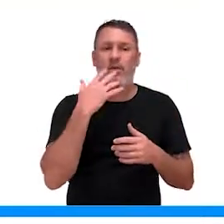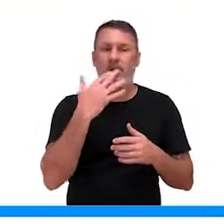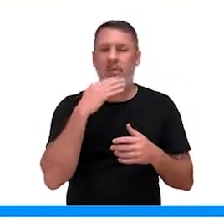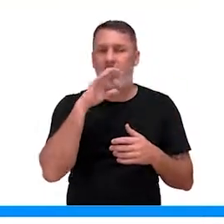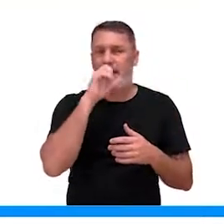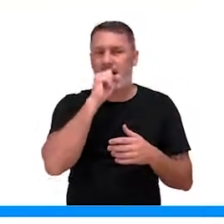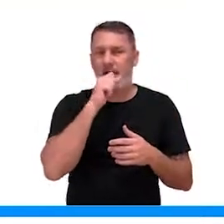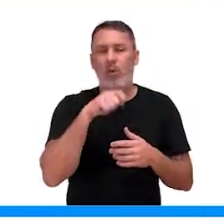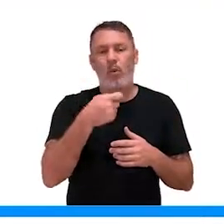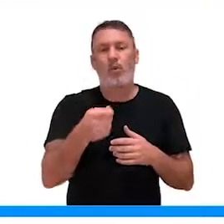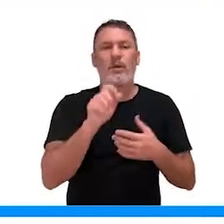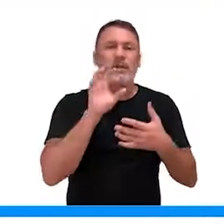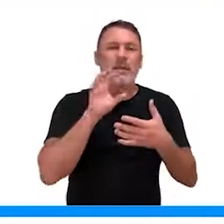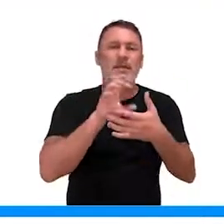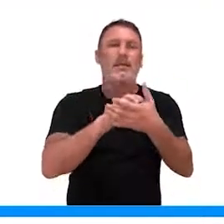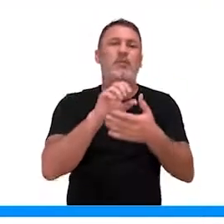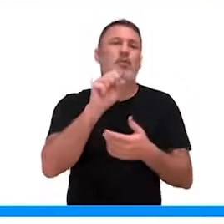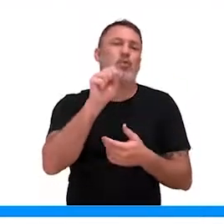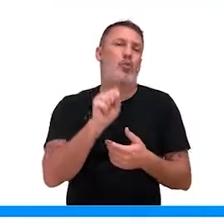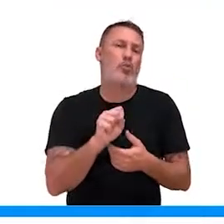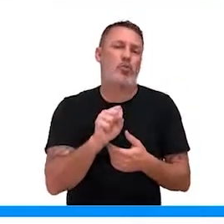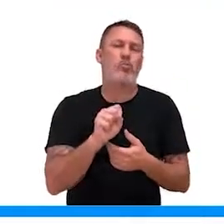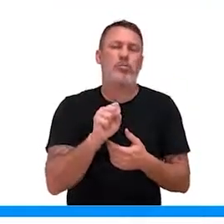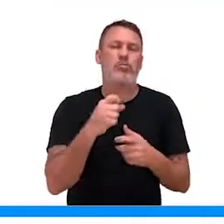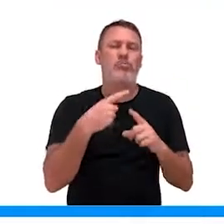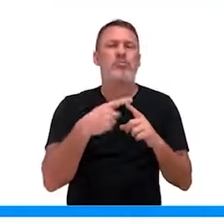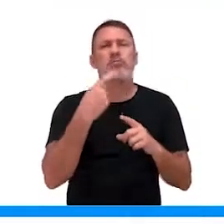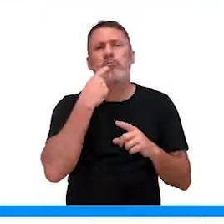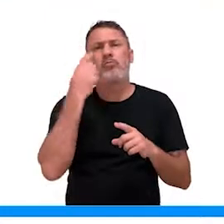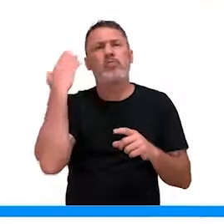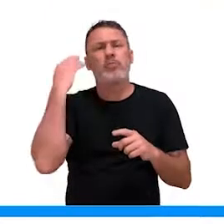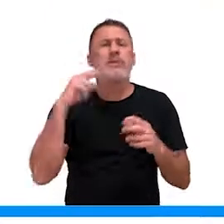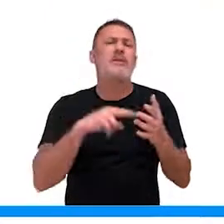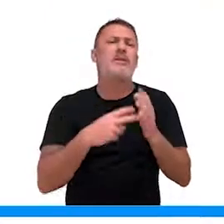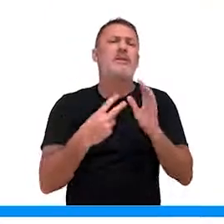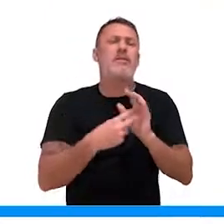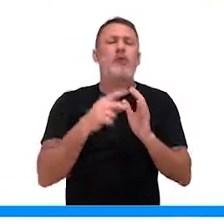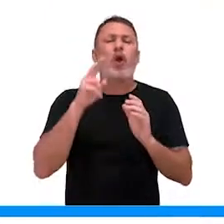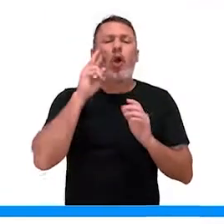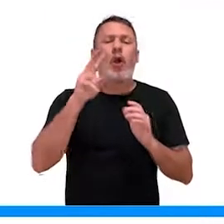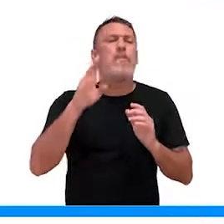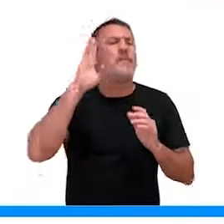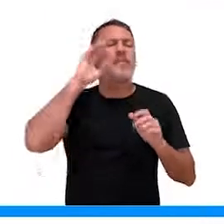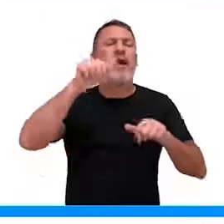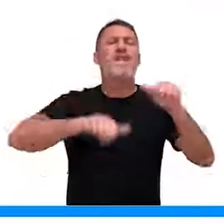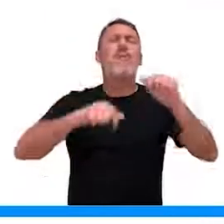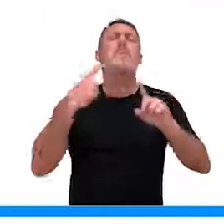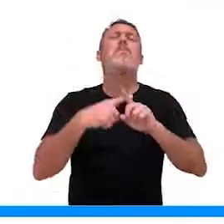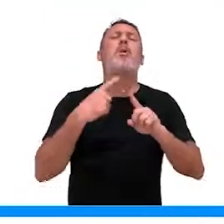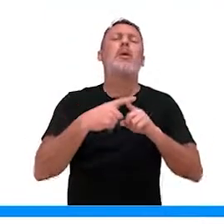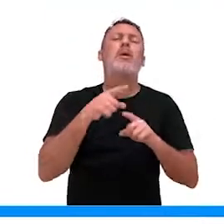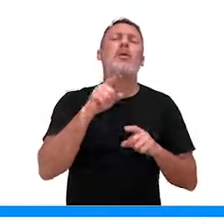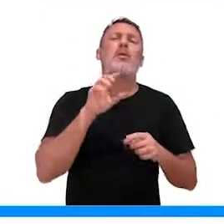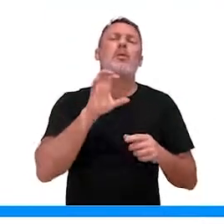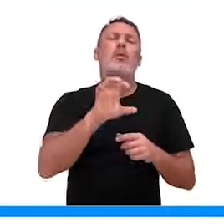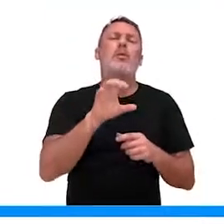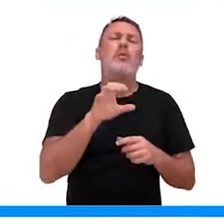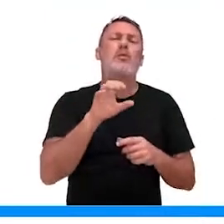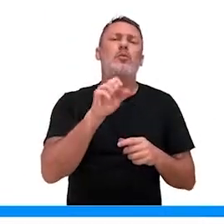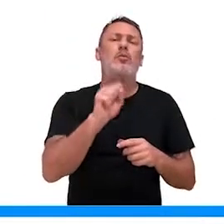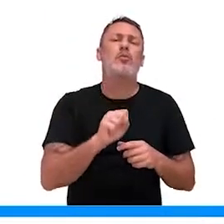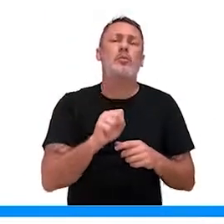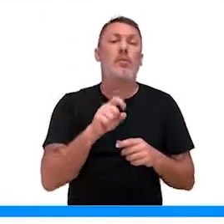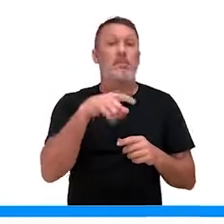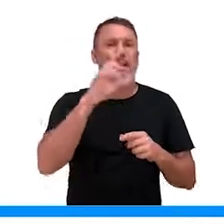como Centro-Sul. De maneira mais recente, o que é destacado e analisado? A concentração